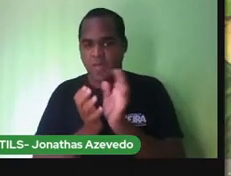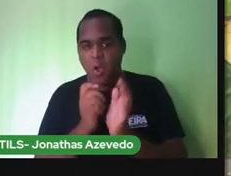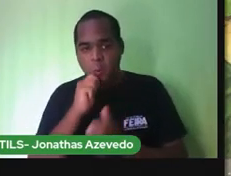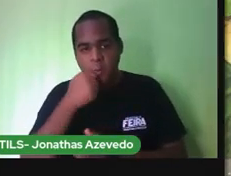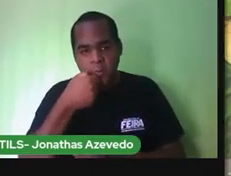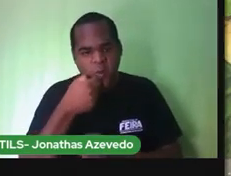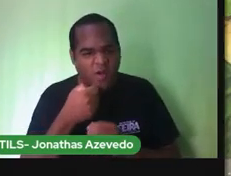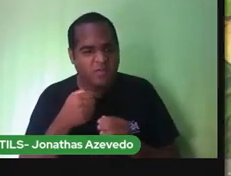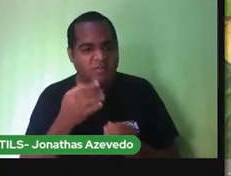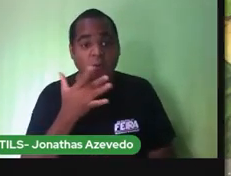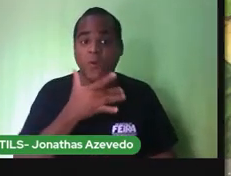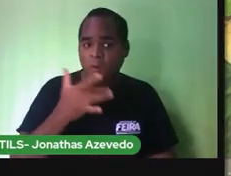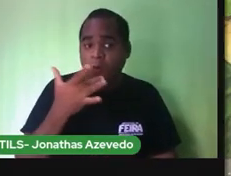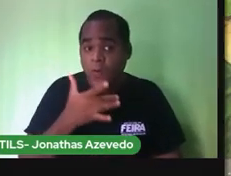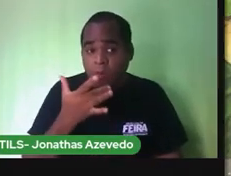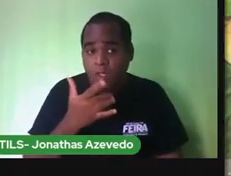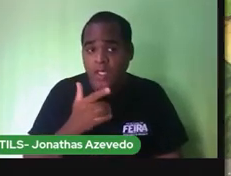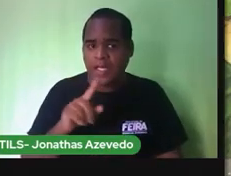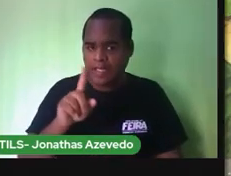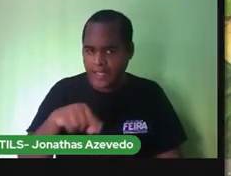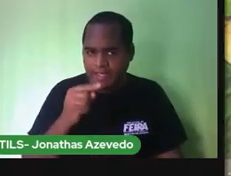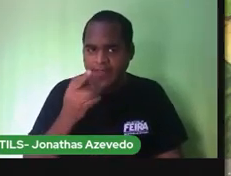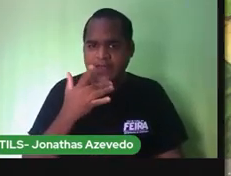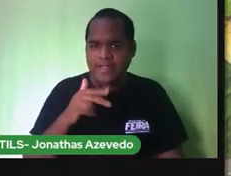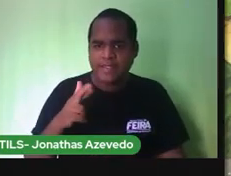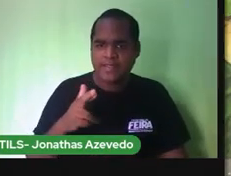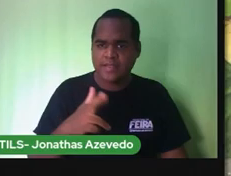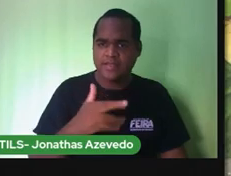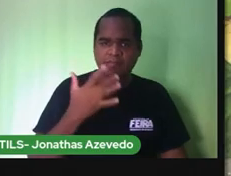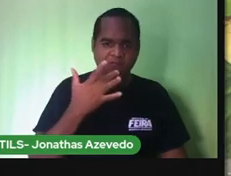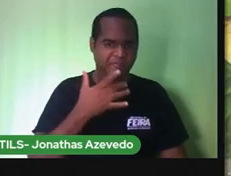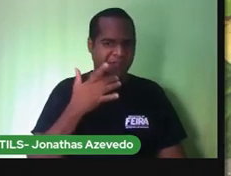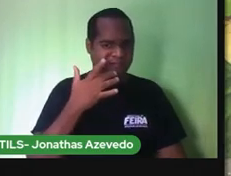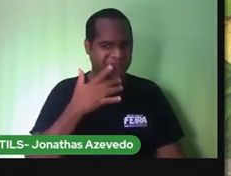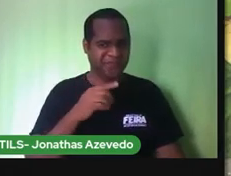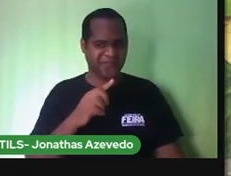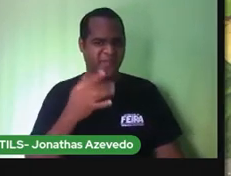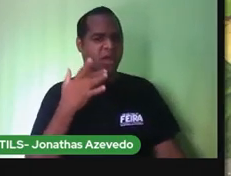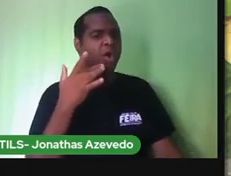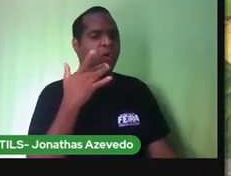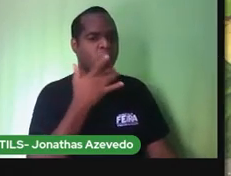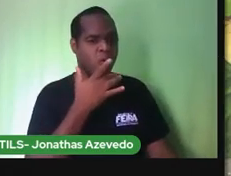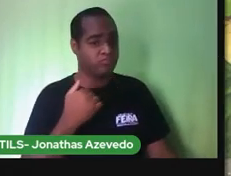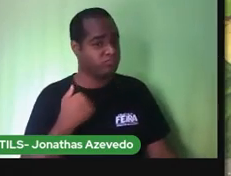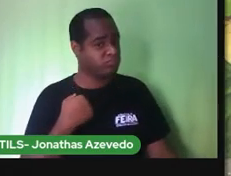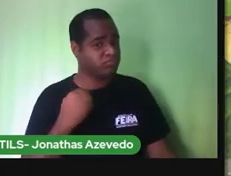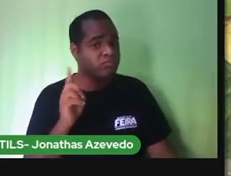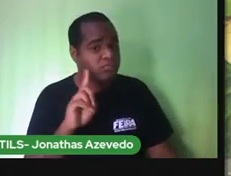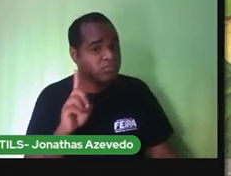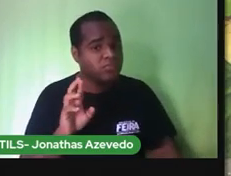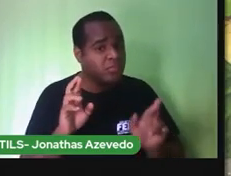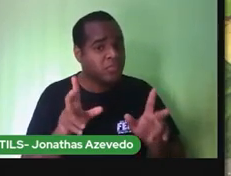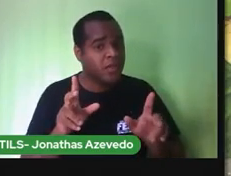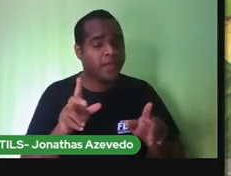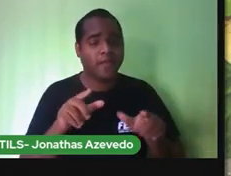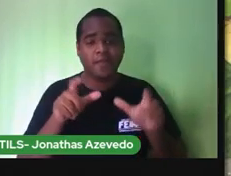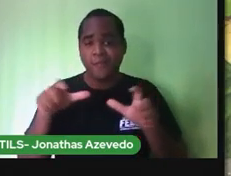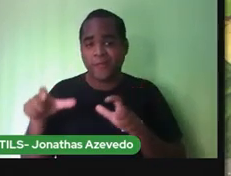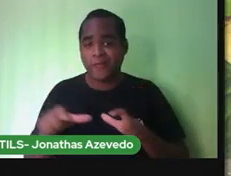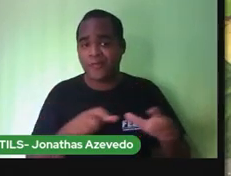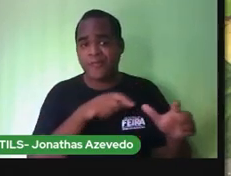Gostoso exclamou O ratinho não me chame de gostoso das criaturas da floresta